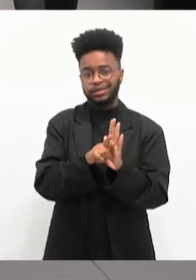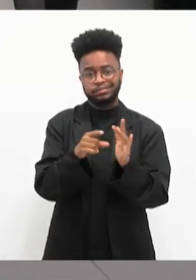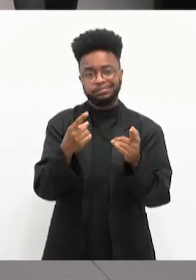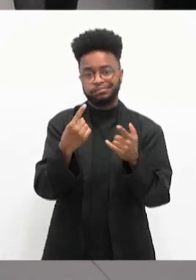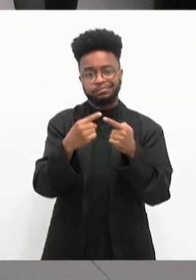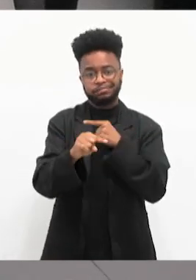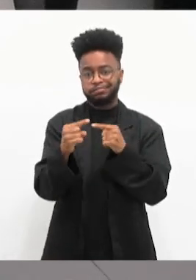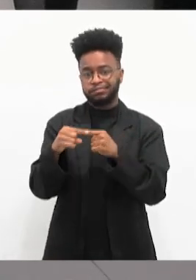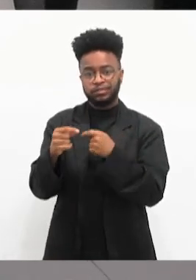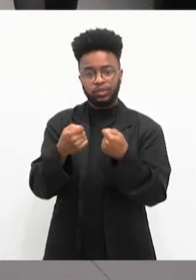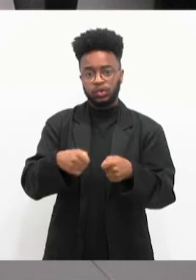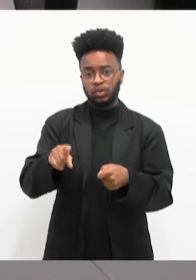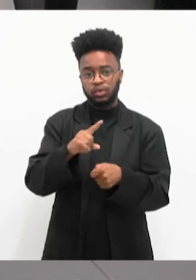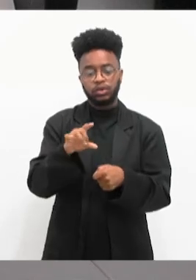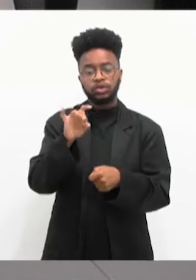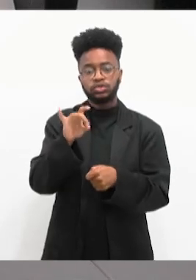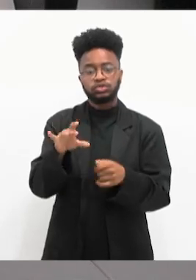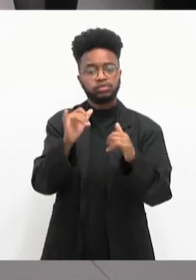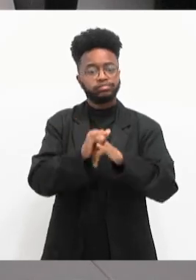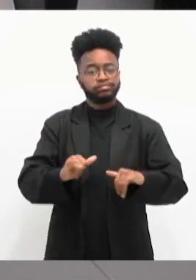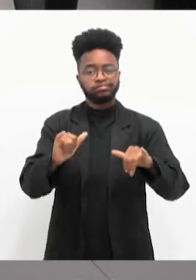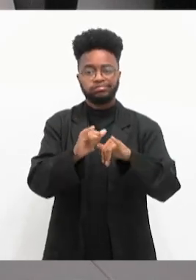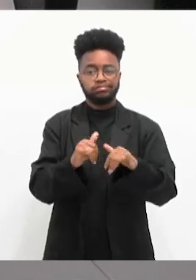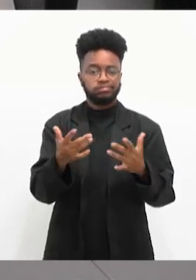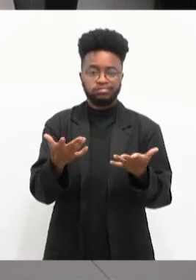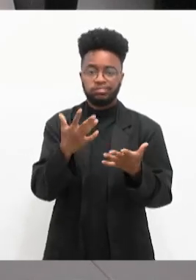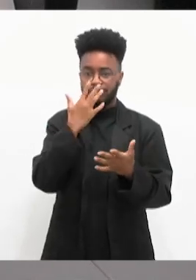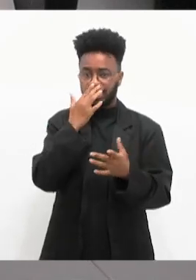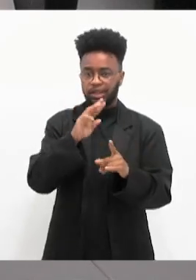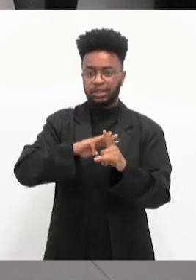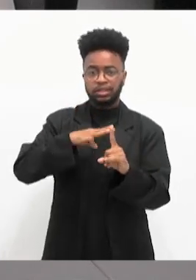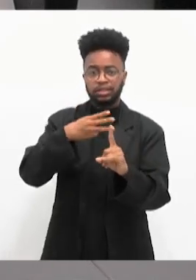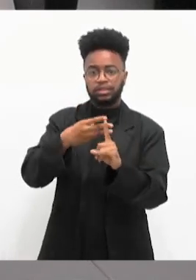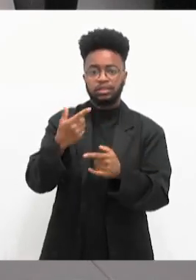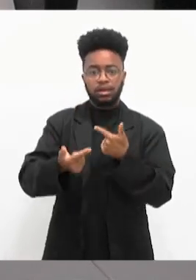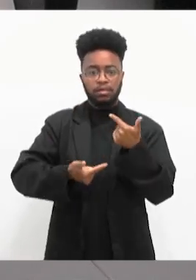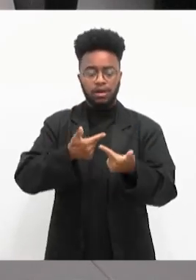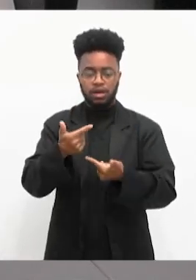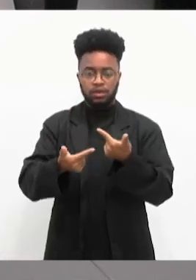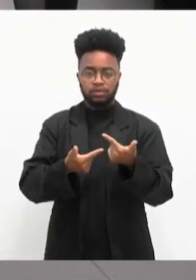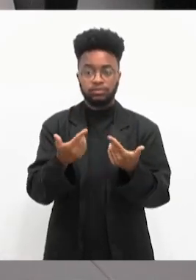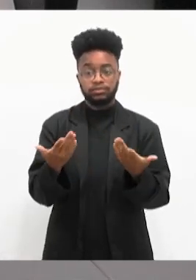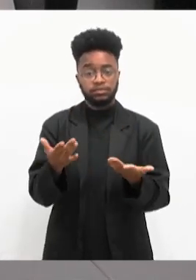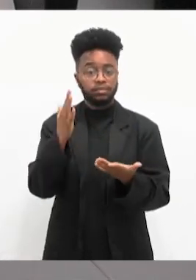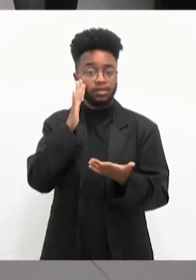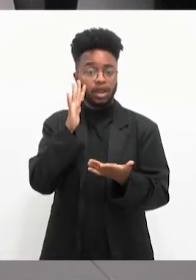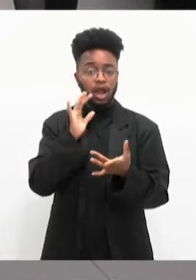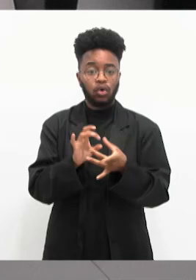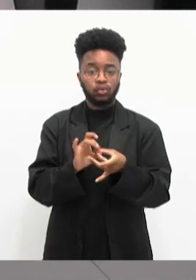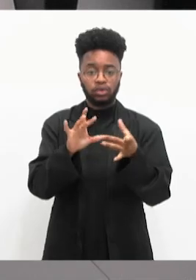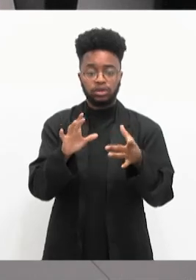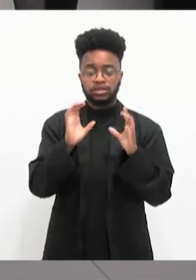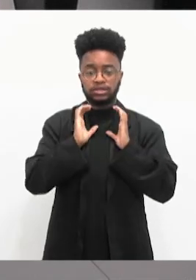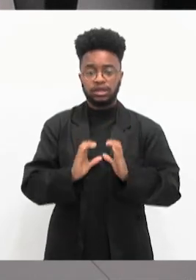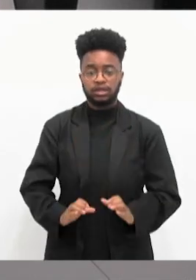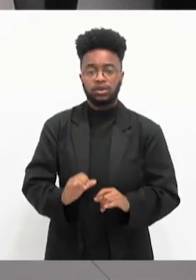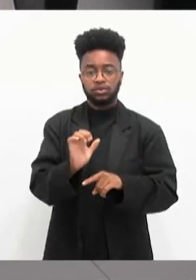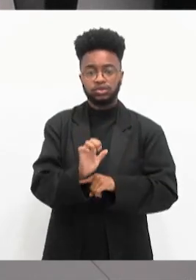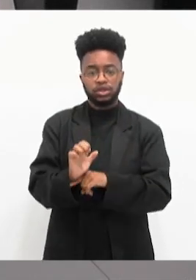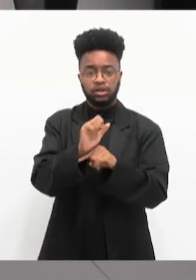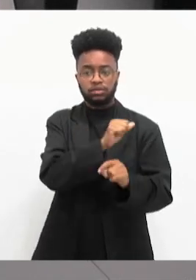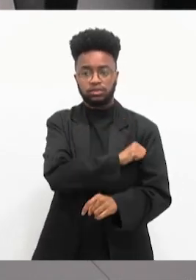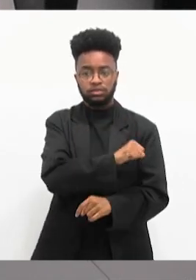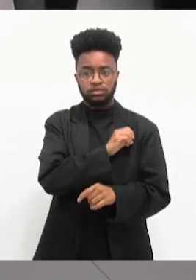desnecessárias, simplesmente para jogar para a plateia. A gente vai triplicar o volume de trabalho. Imagina, autorizar o cidadão do Estado do Rio de Janeiro a botar